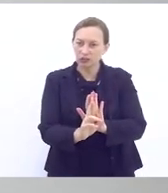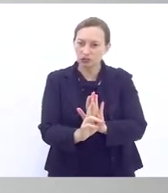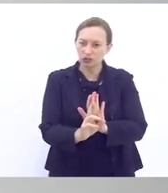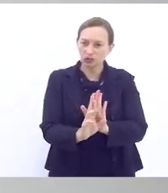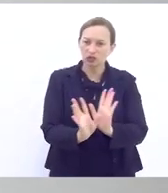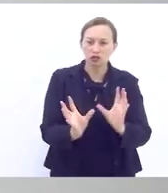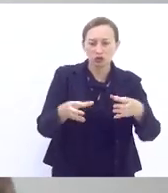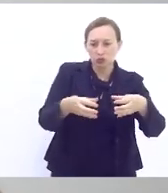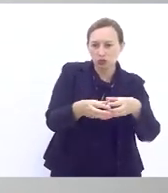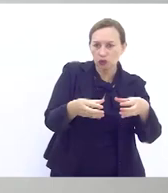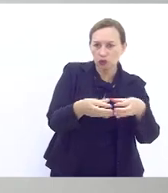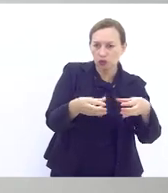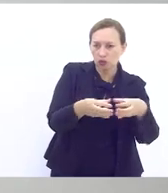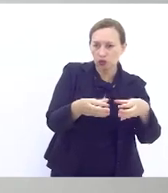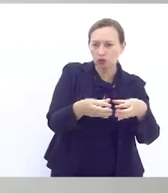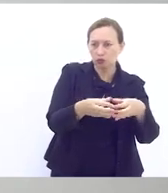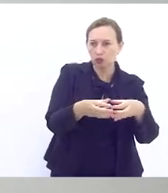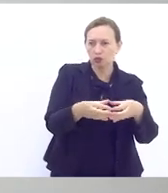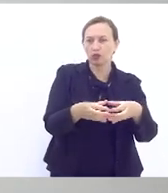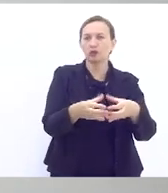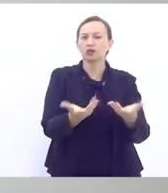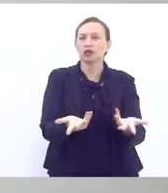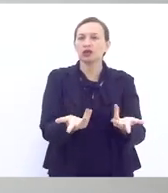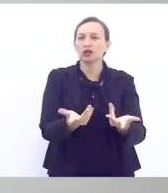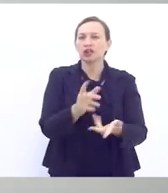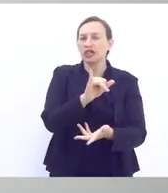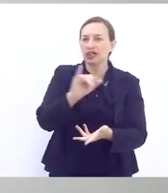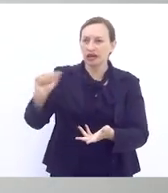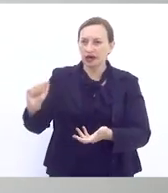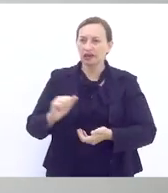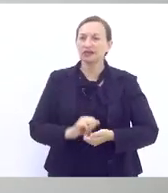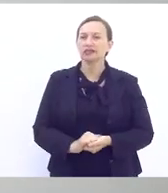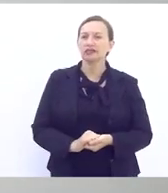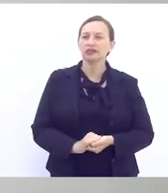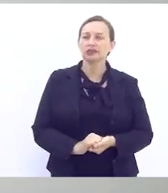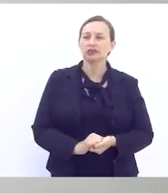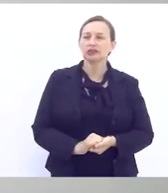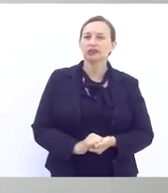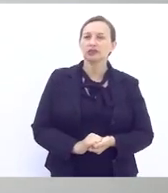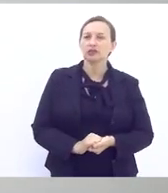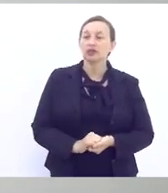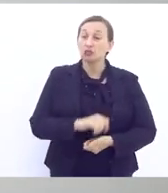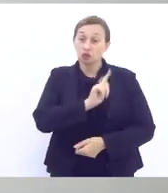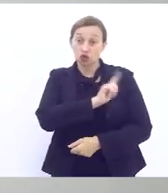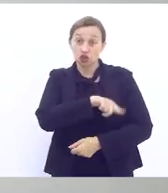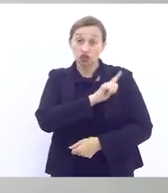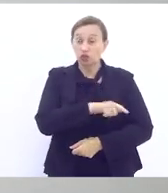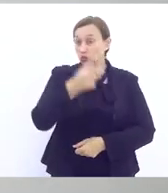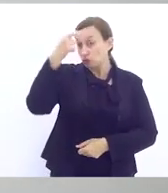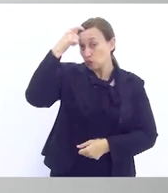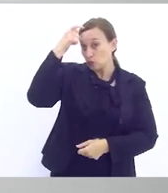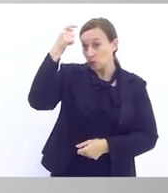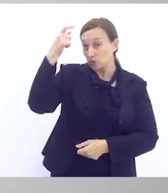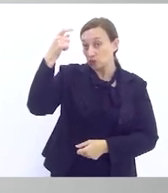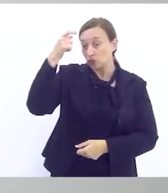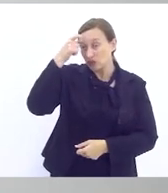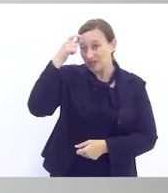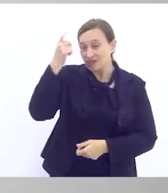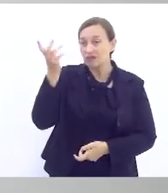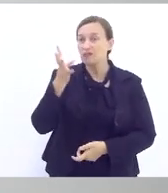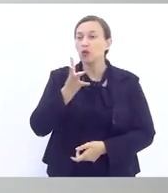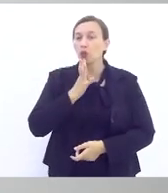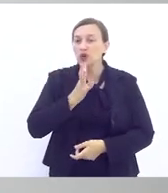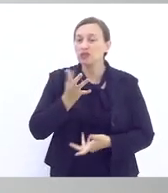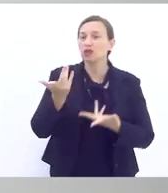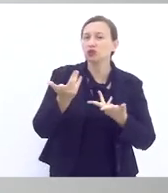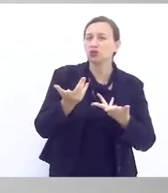na nova estrutura não sei se já já foi publicada do Ian que também se tem essa gestão do conhecimento dos profissionais né onde